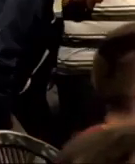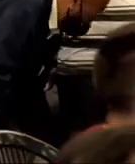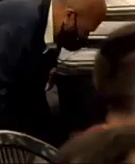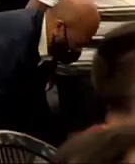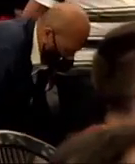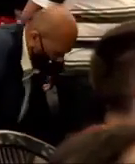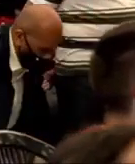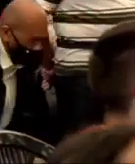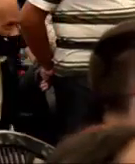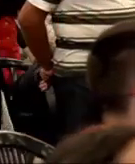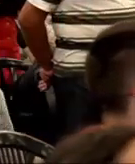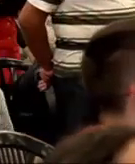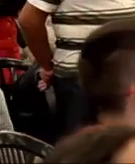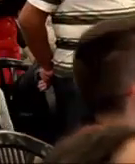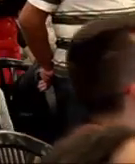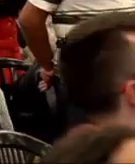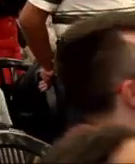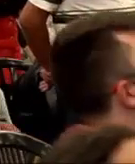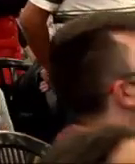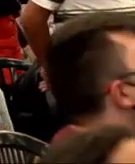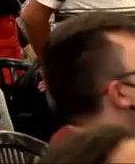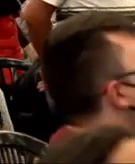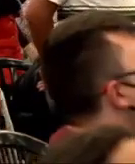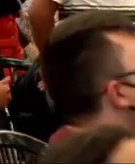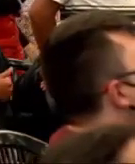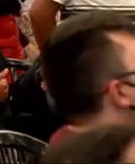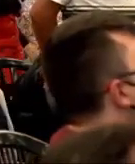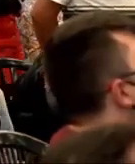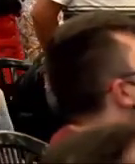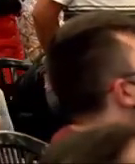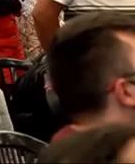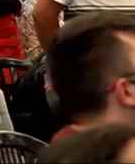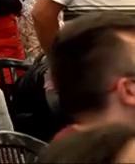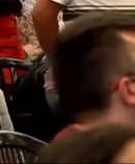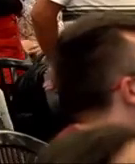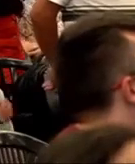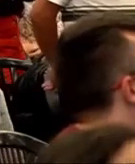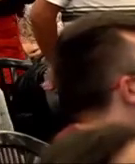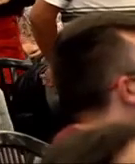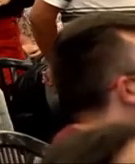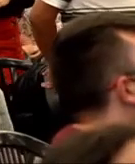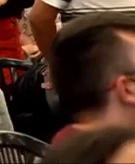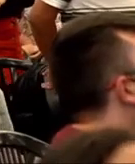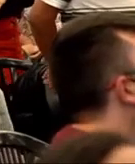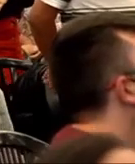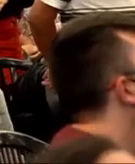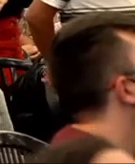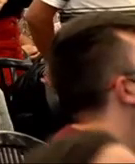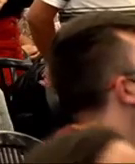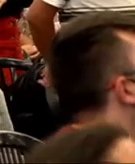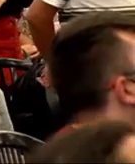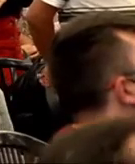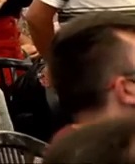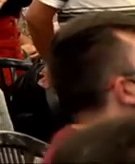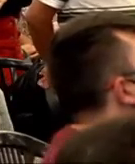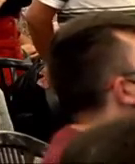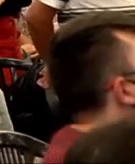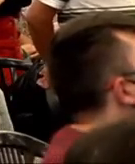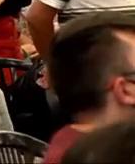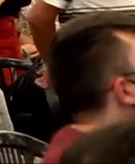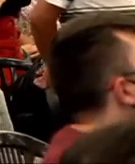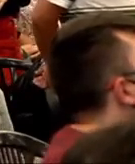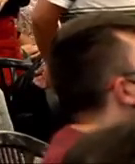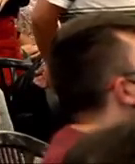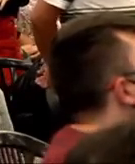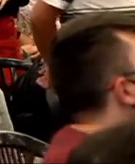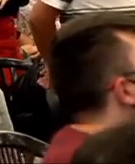Quero convidar para fazer parte aqui também da mesa nessa noite, né? Porque já não é dia, é